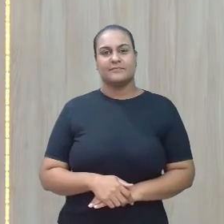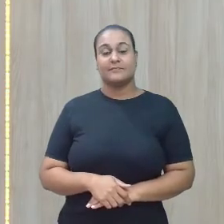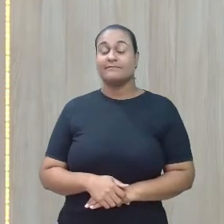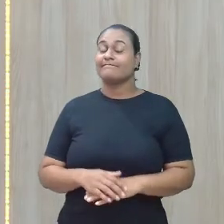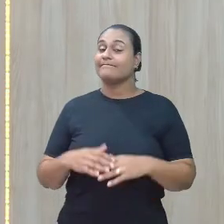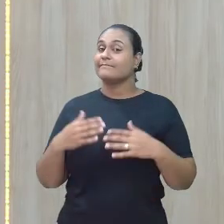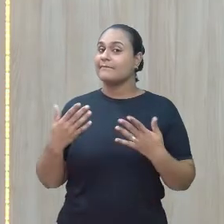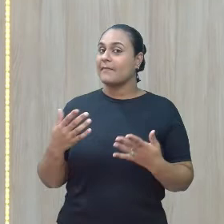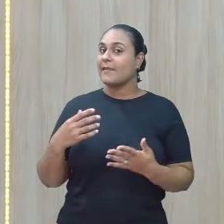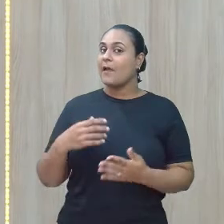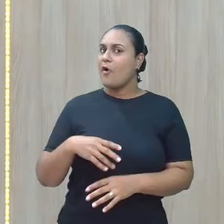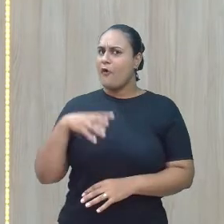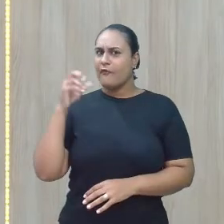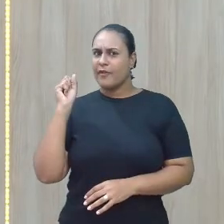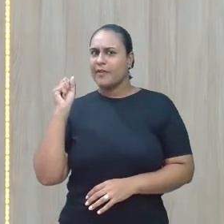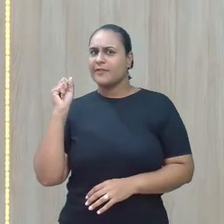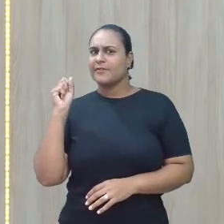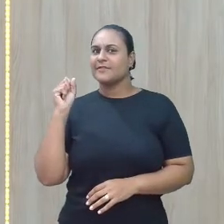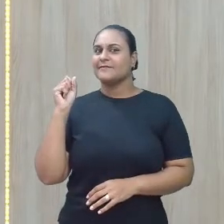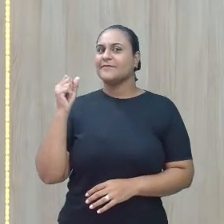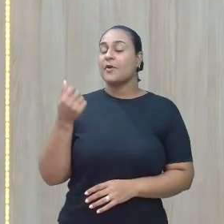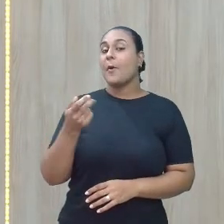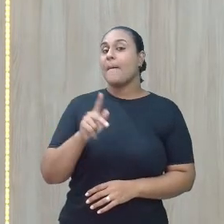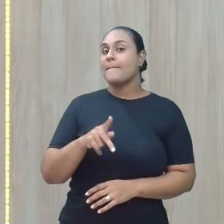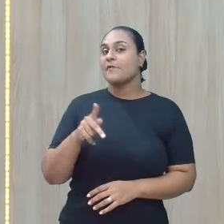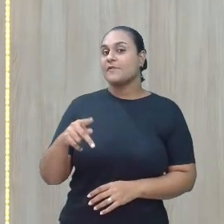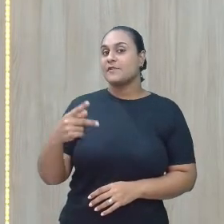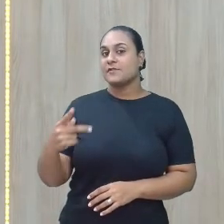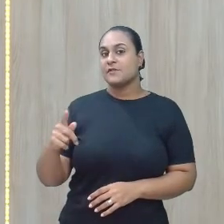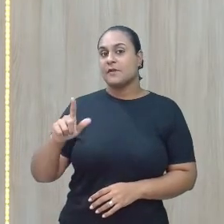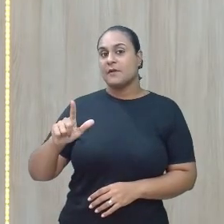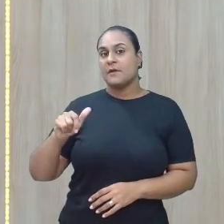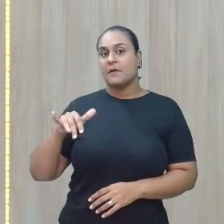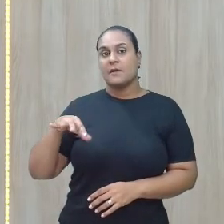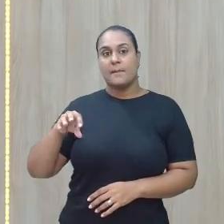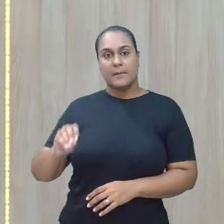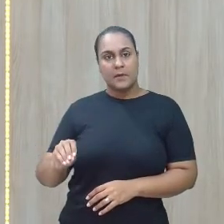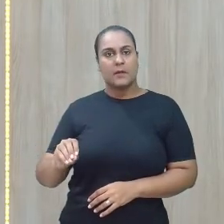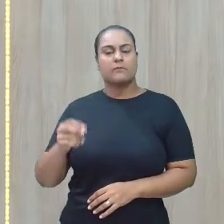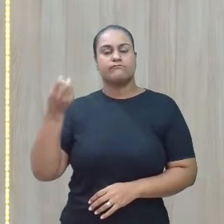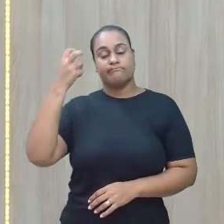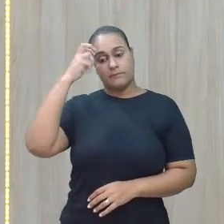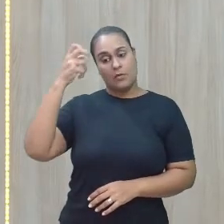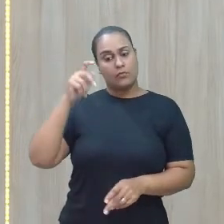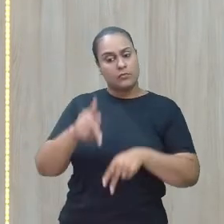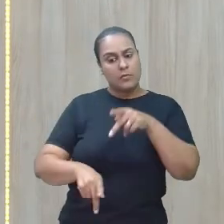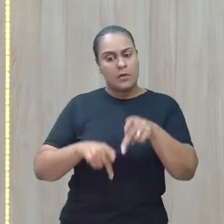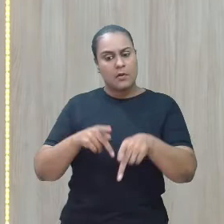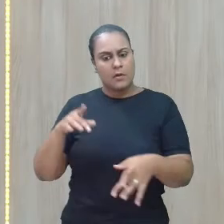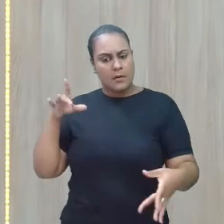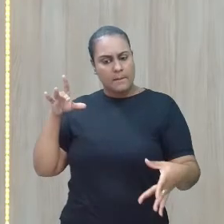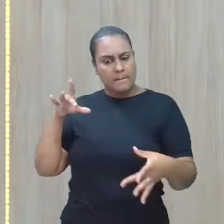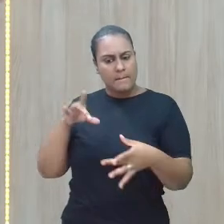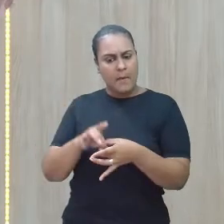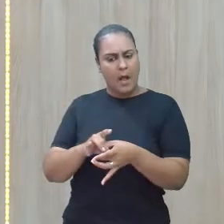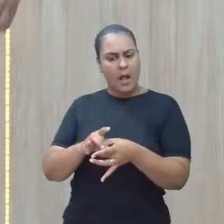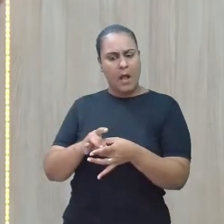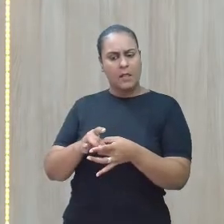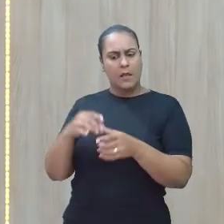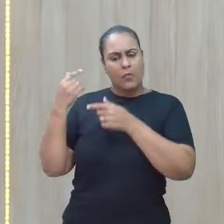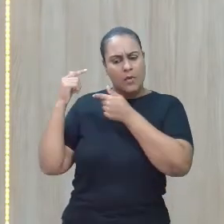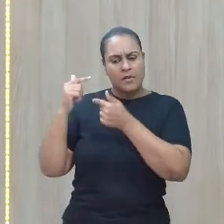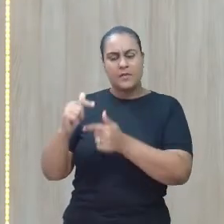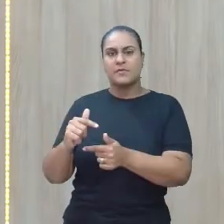Bom, então vocês viram aí que, segundo, né, o Plínio, né, a cultura popular está ligada com a raiz, que é a forma